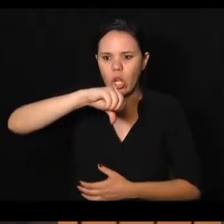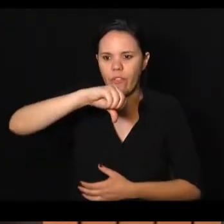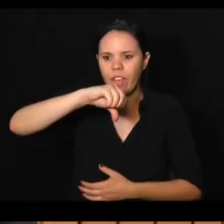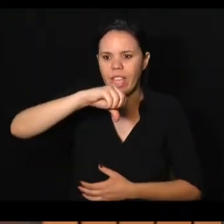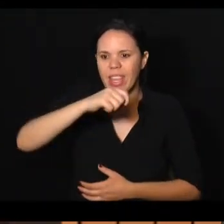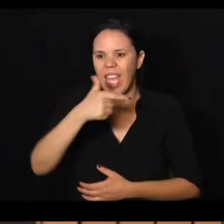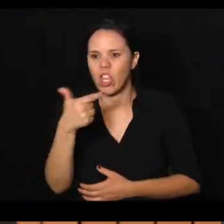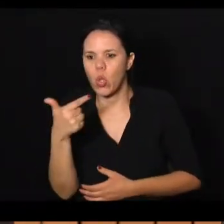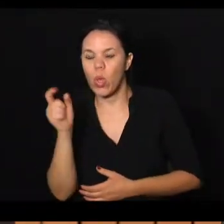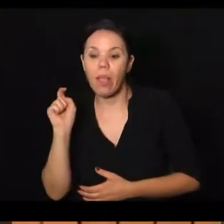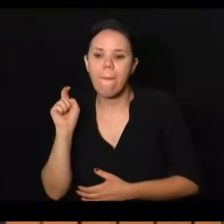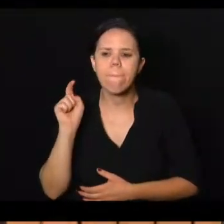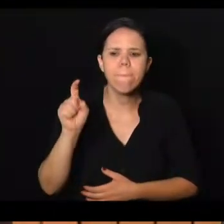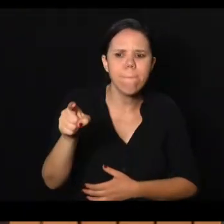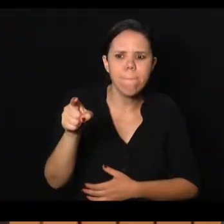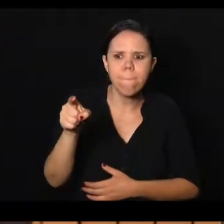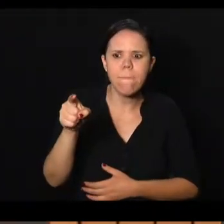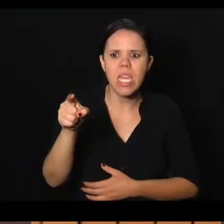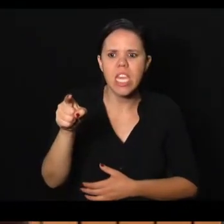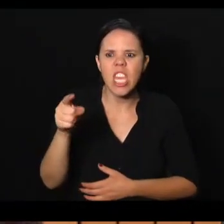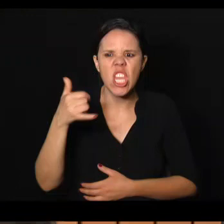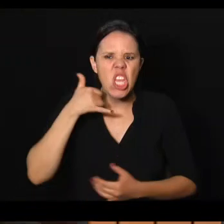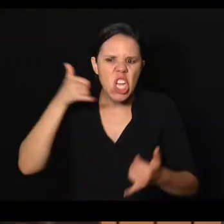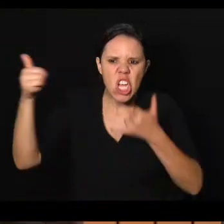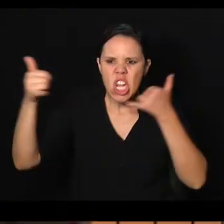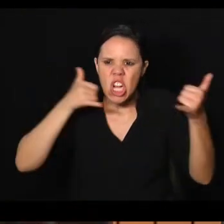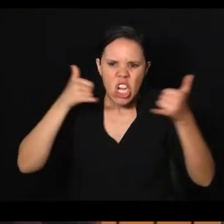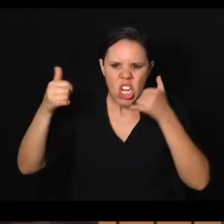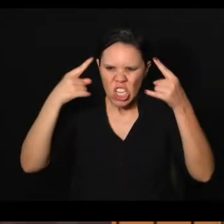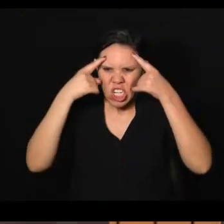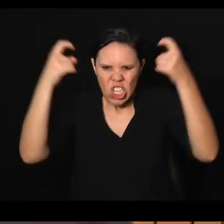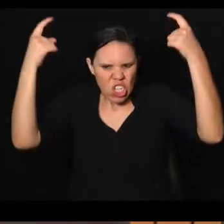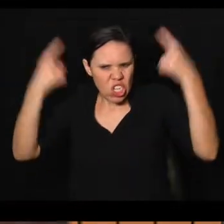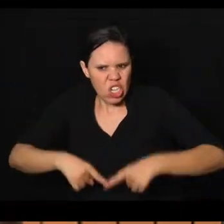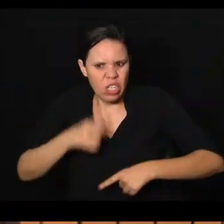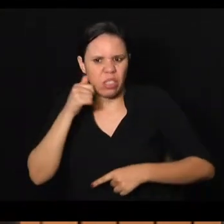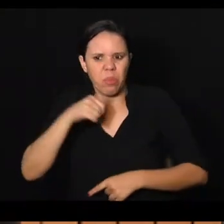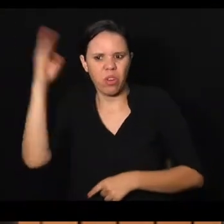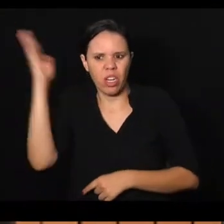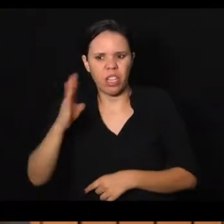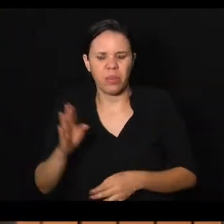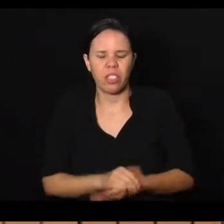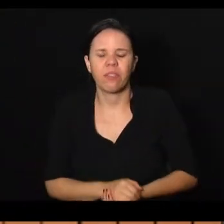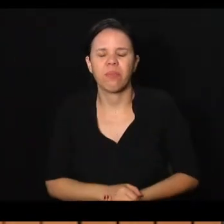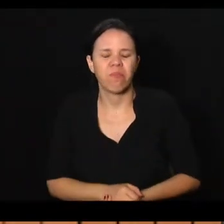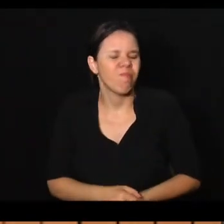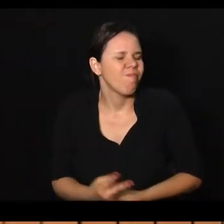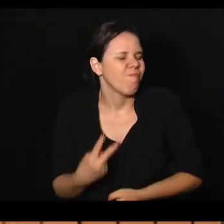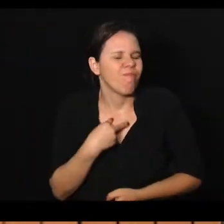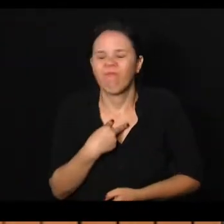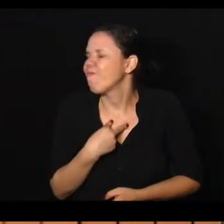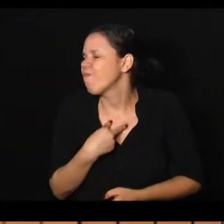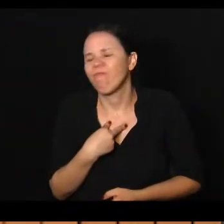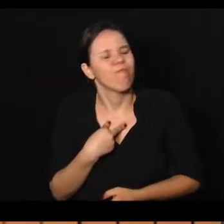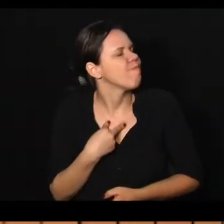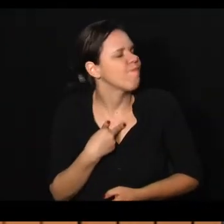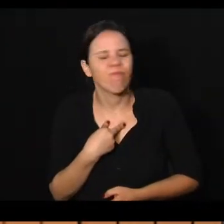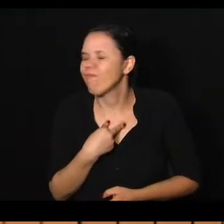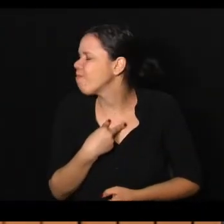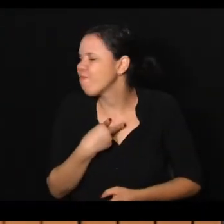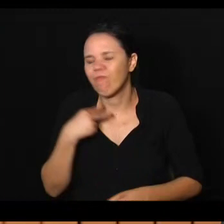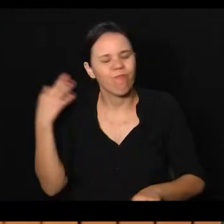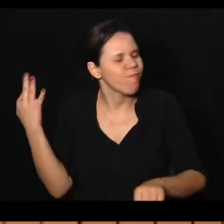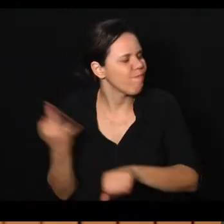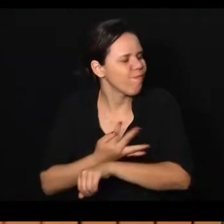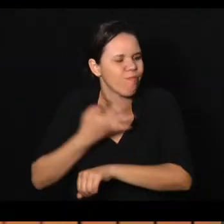mil denúncias, apenas no Ligue 180, de violência contra a mulher no Brasil. Não dá para a gente suportar